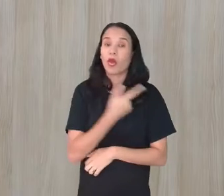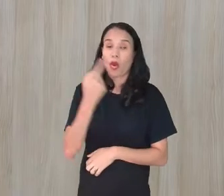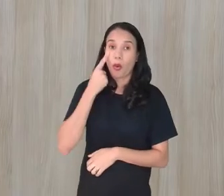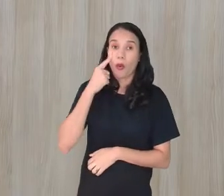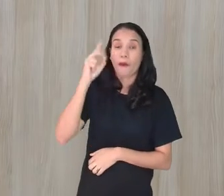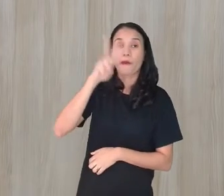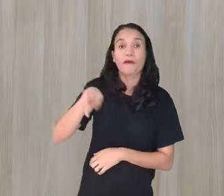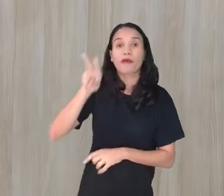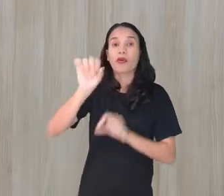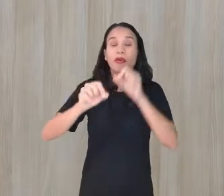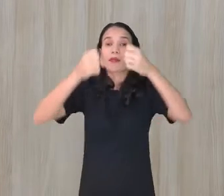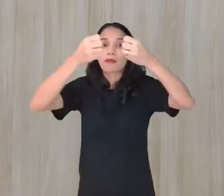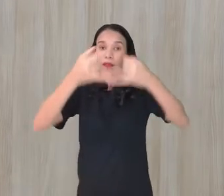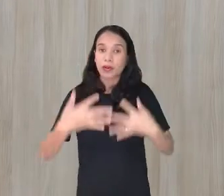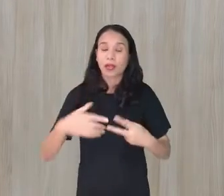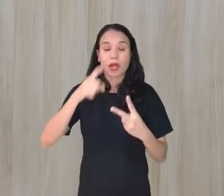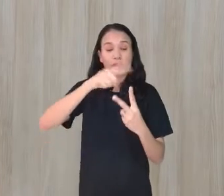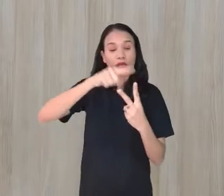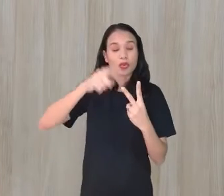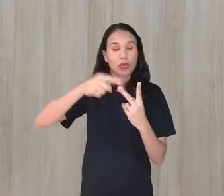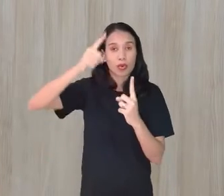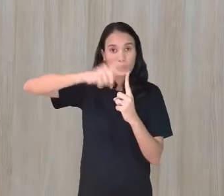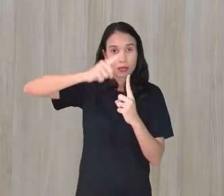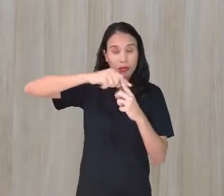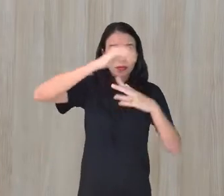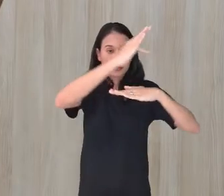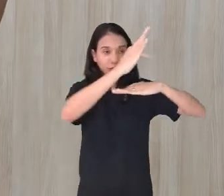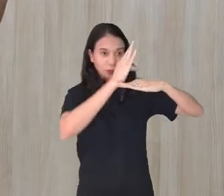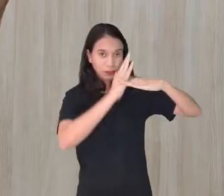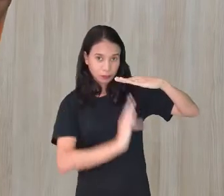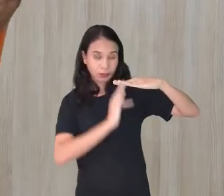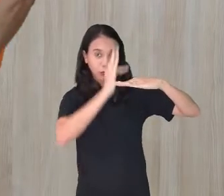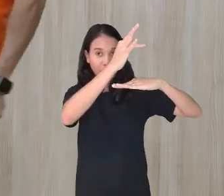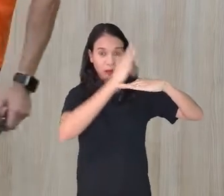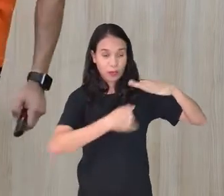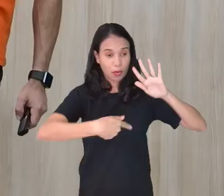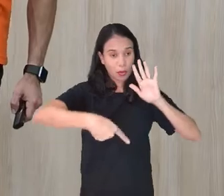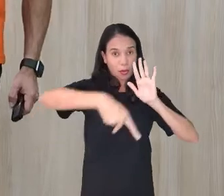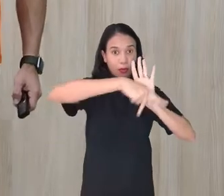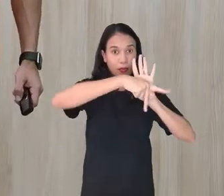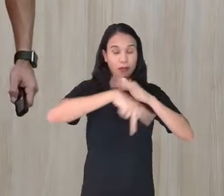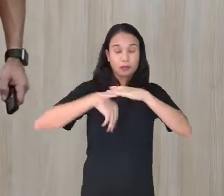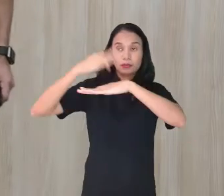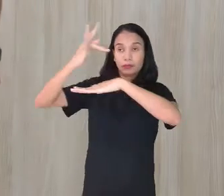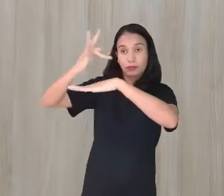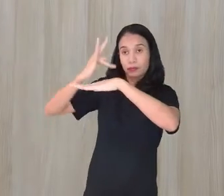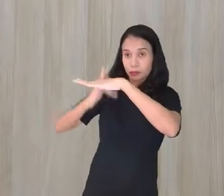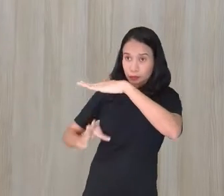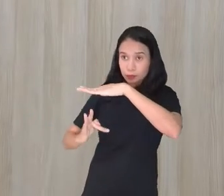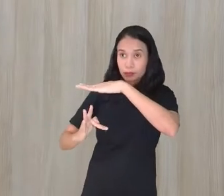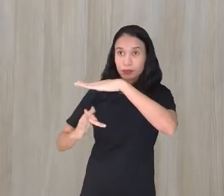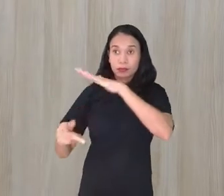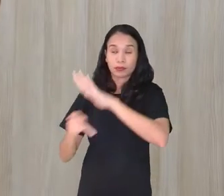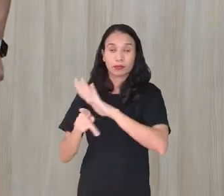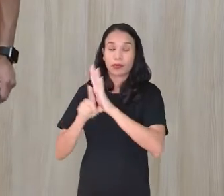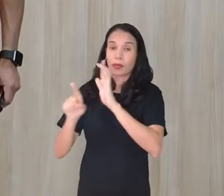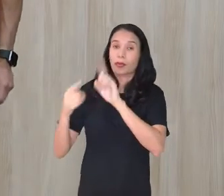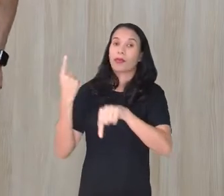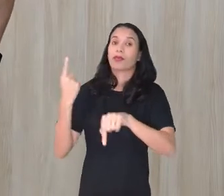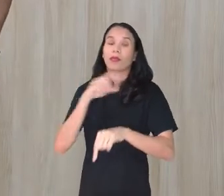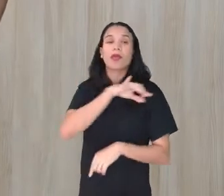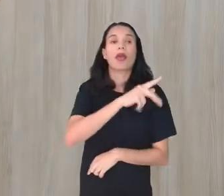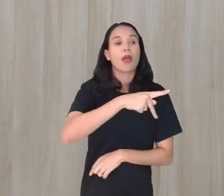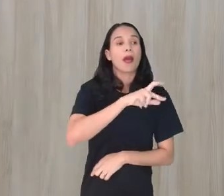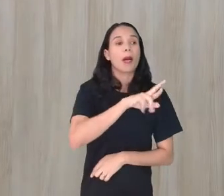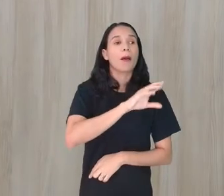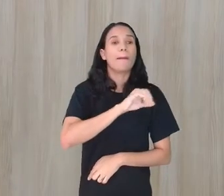a definição aí de 2 tipos de fração. As frações próprias e as frações impróprias, tá bom?